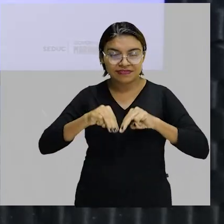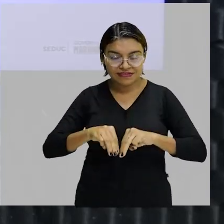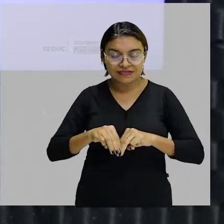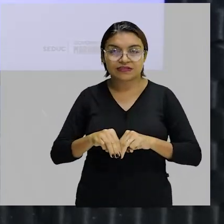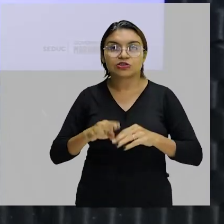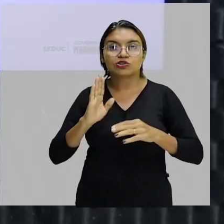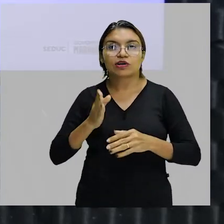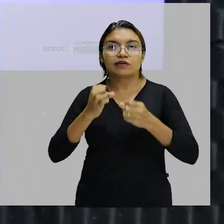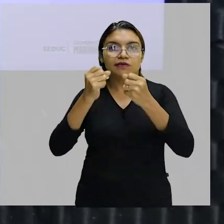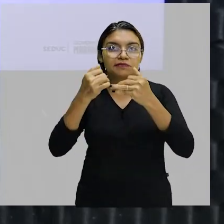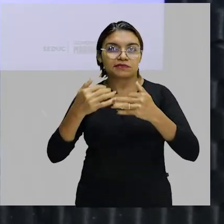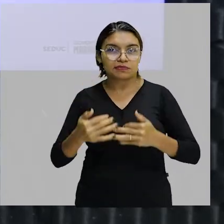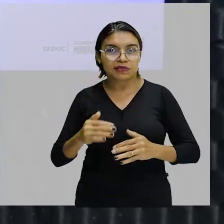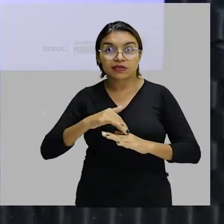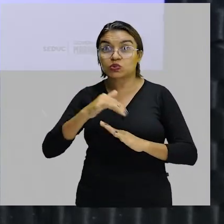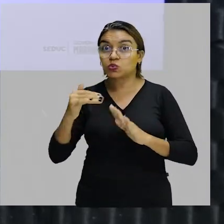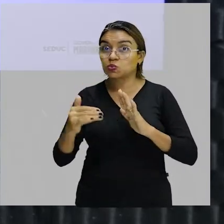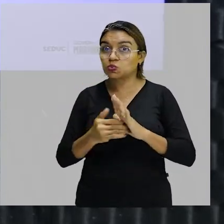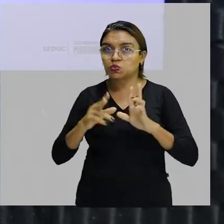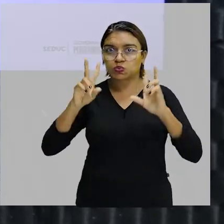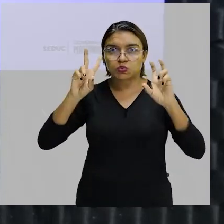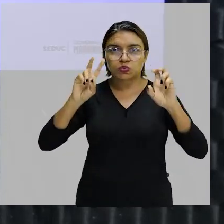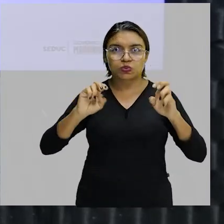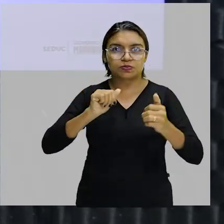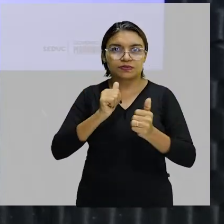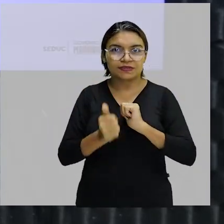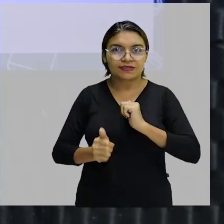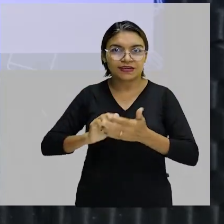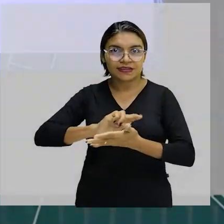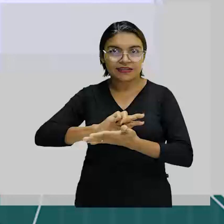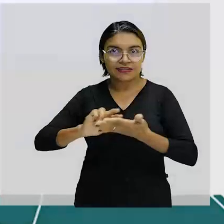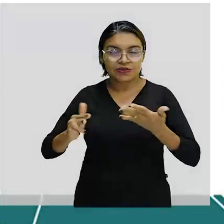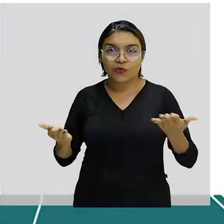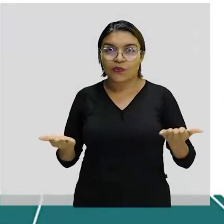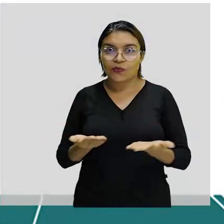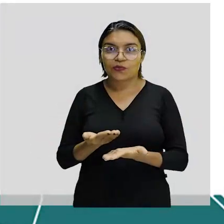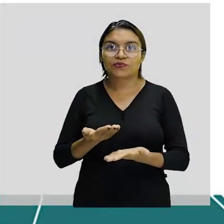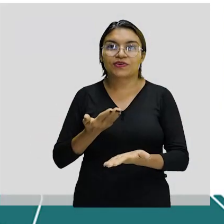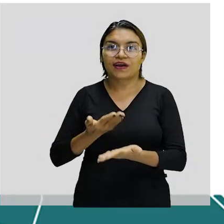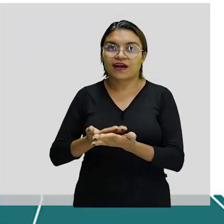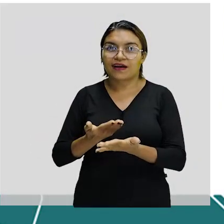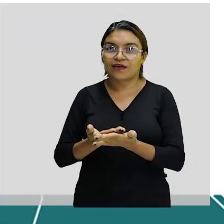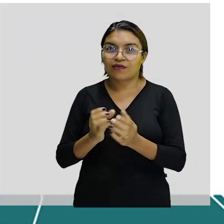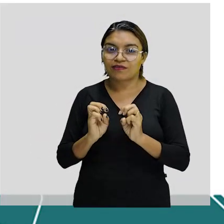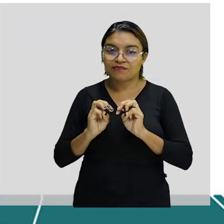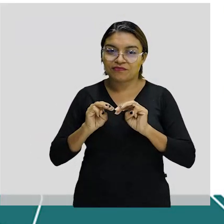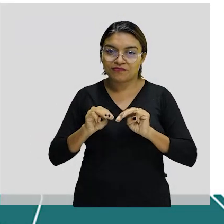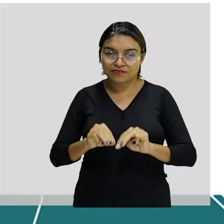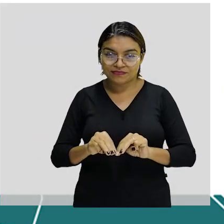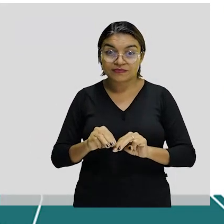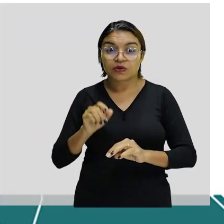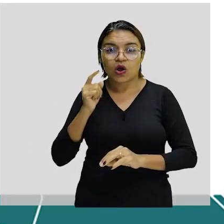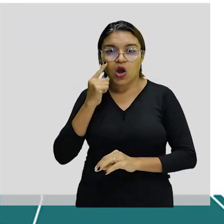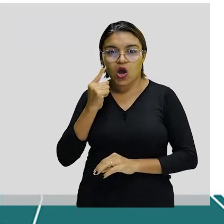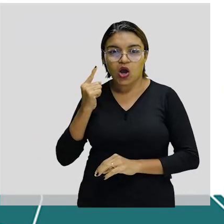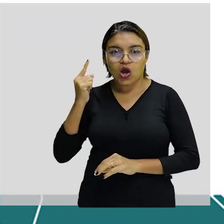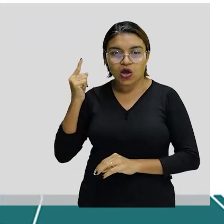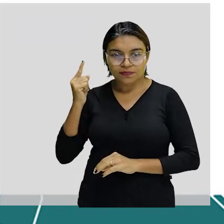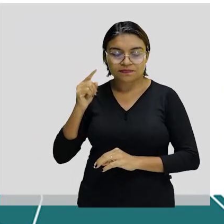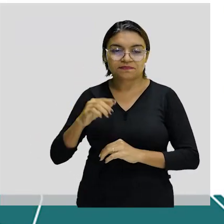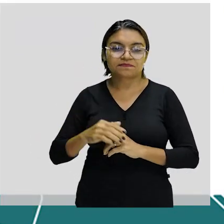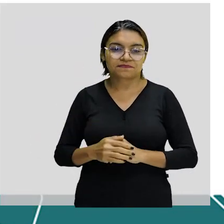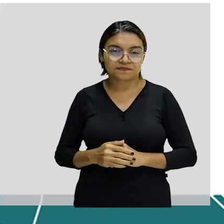relacionado a atletismo, eu já falei aqui para vocês. E hoje nós iremos entrar na nossa última aulinha, que é Atletismo Prática Corporal